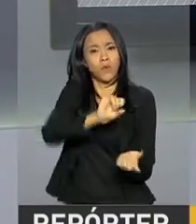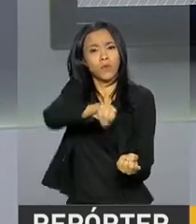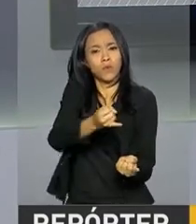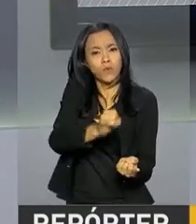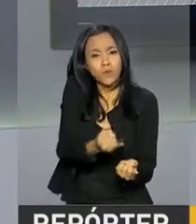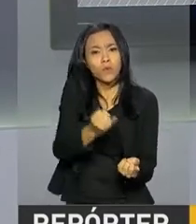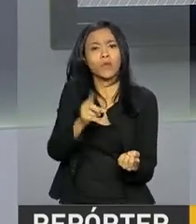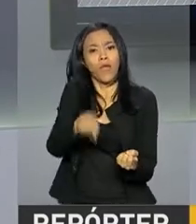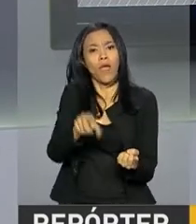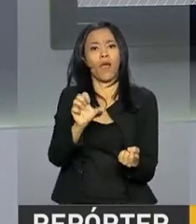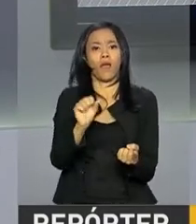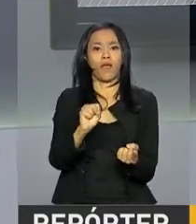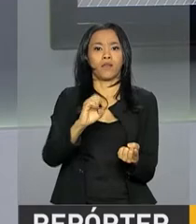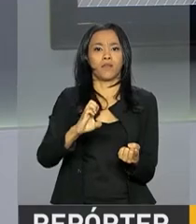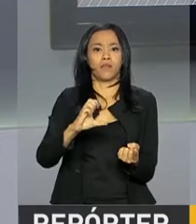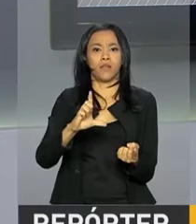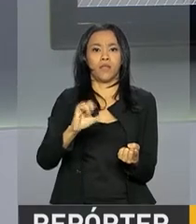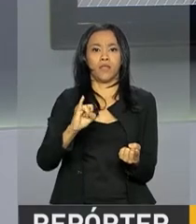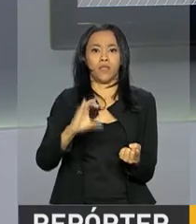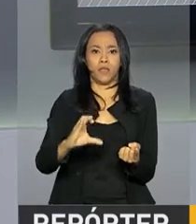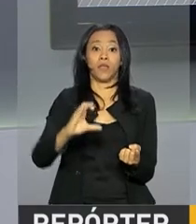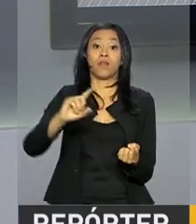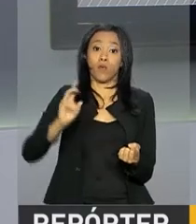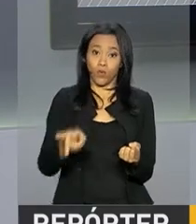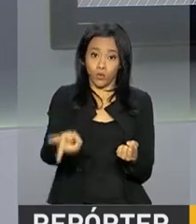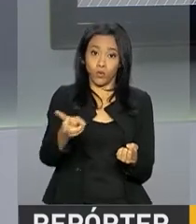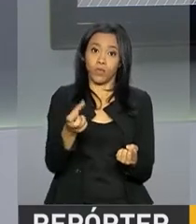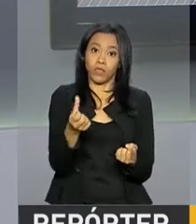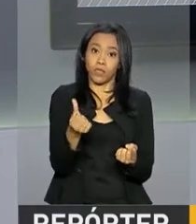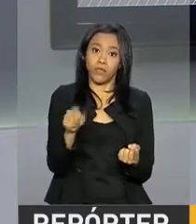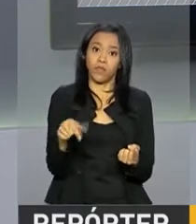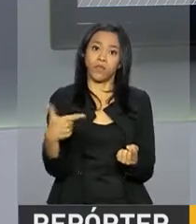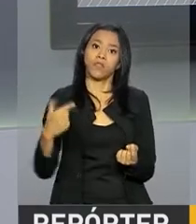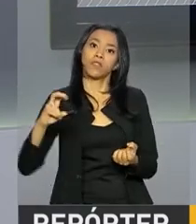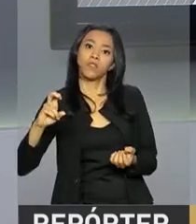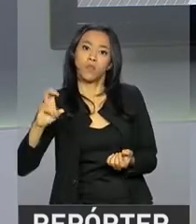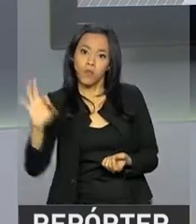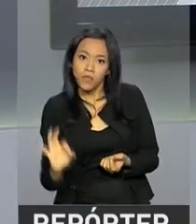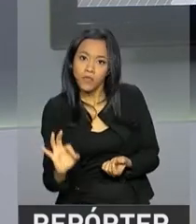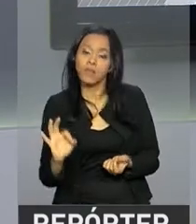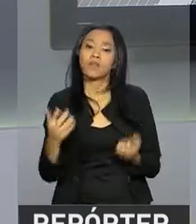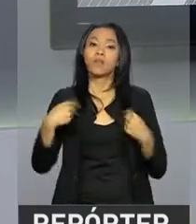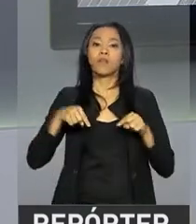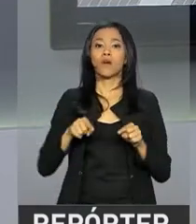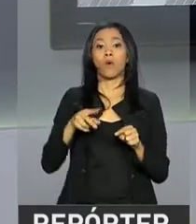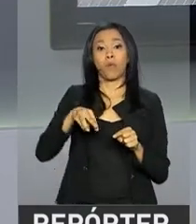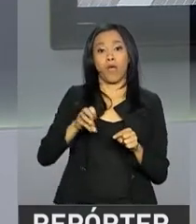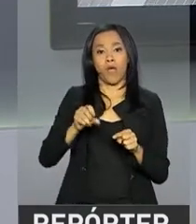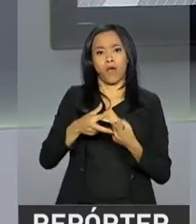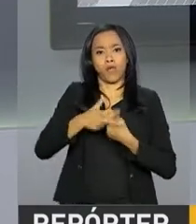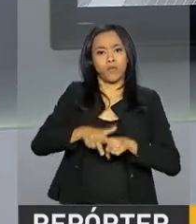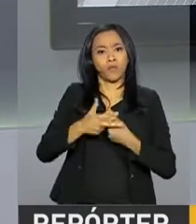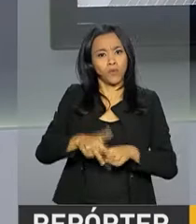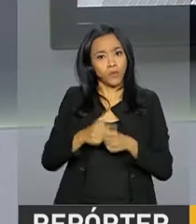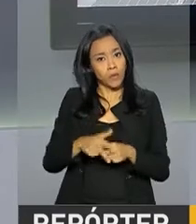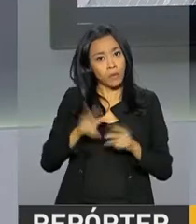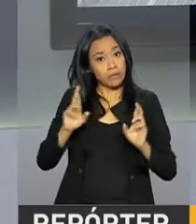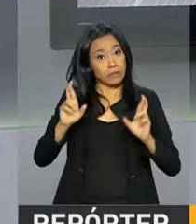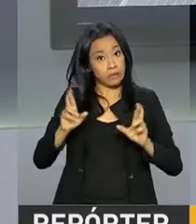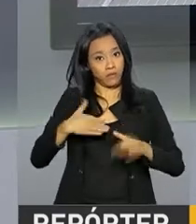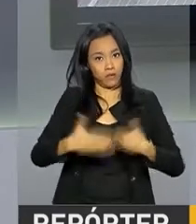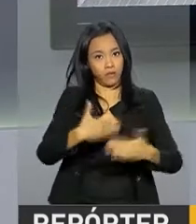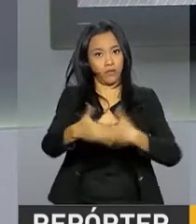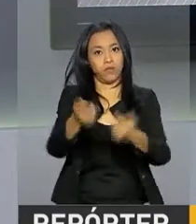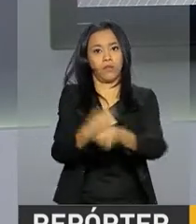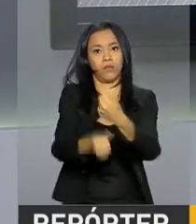juros a selic que continua em 6,25 por cento o mercado fez um ajuste ainda na expectativa de crescimento da economia